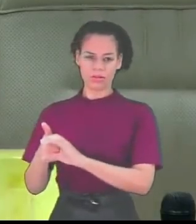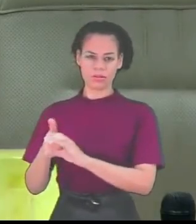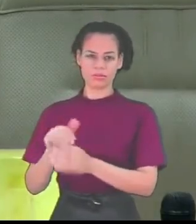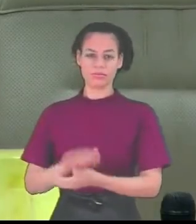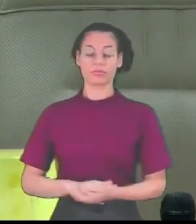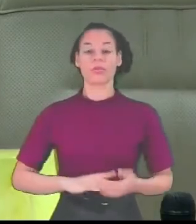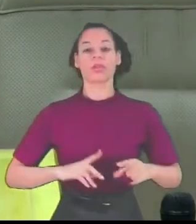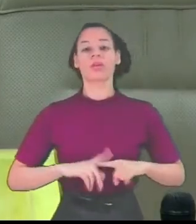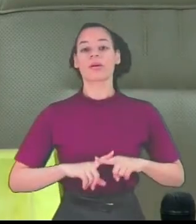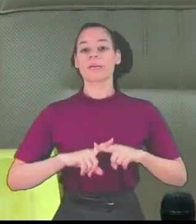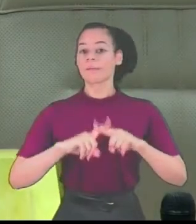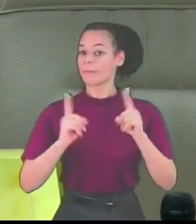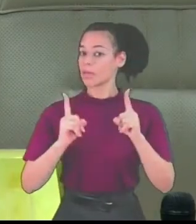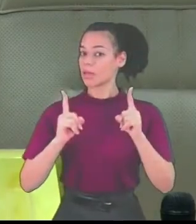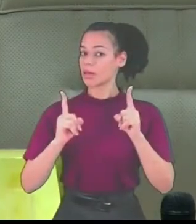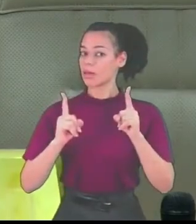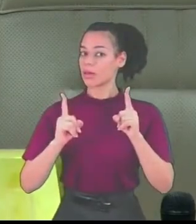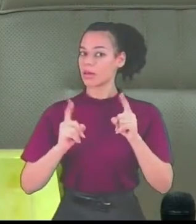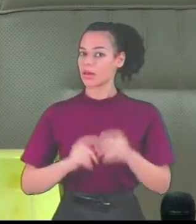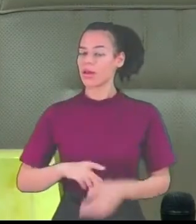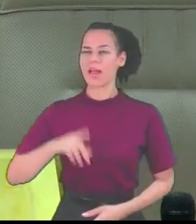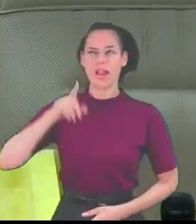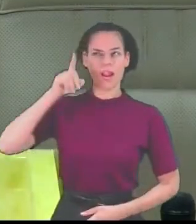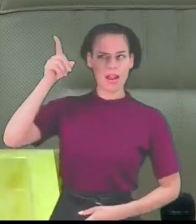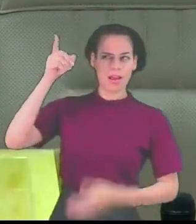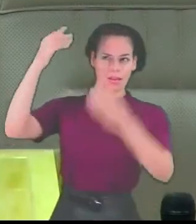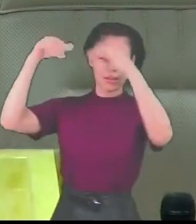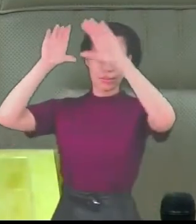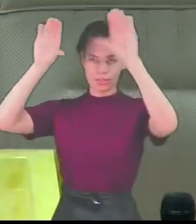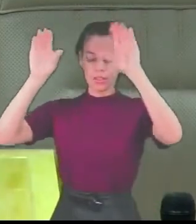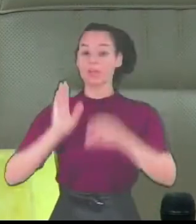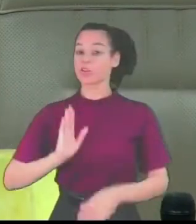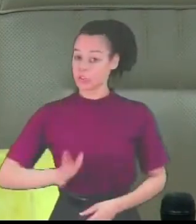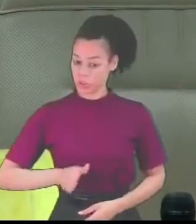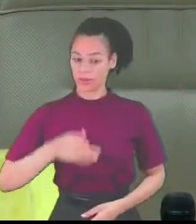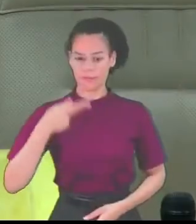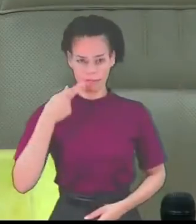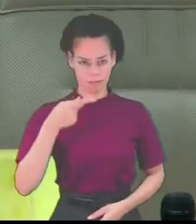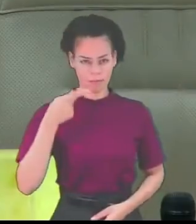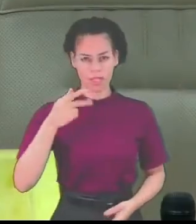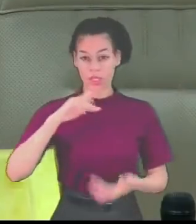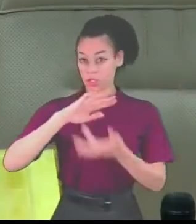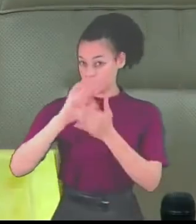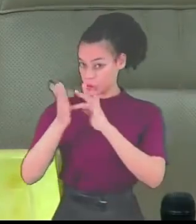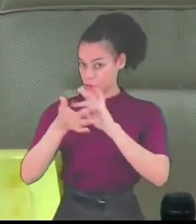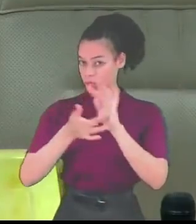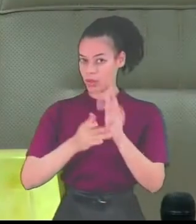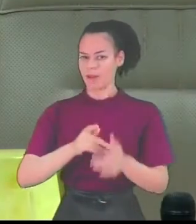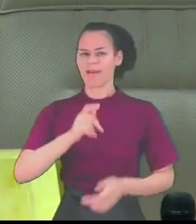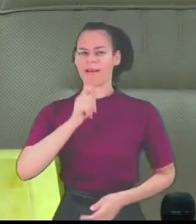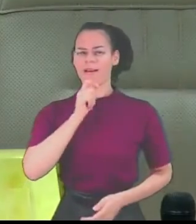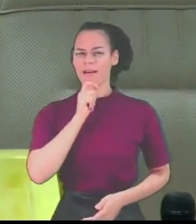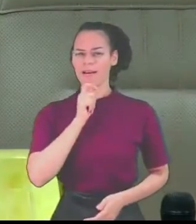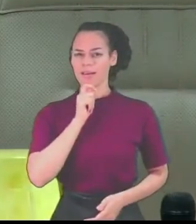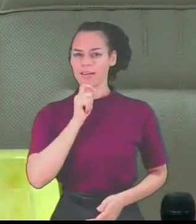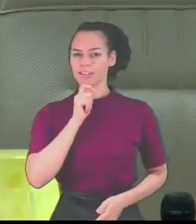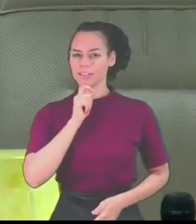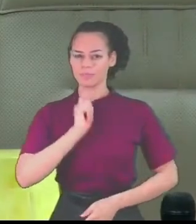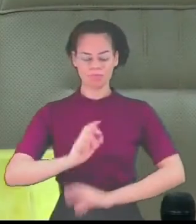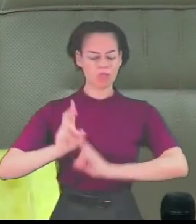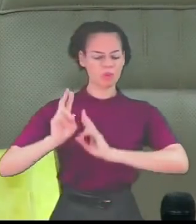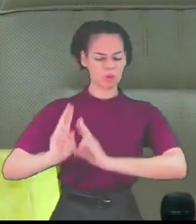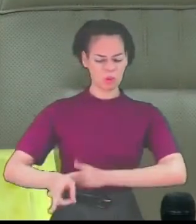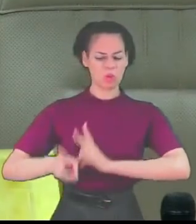É mas lá em cima como eu falei Jesus ainda está e